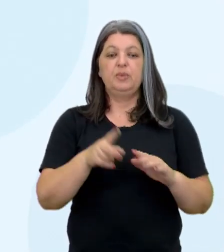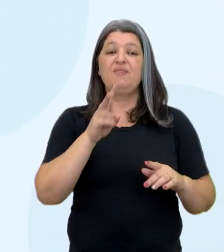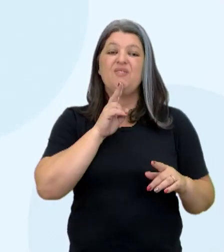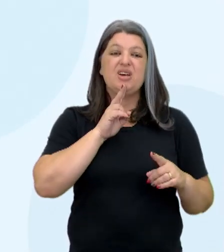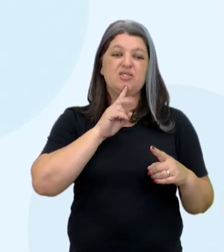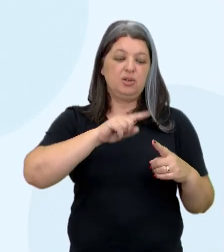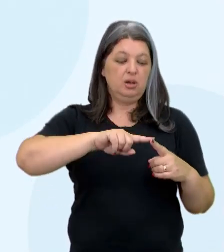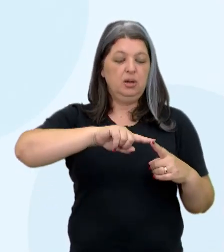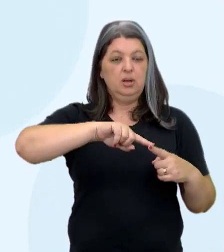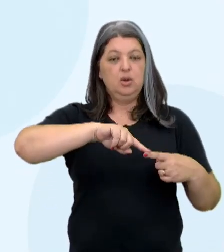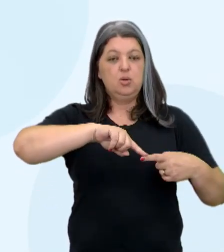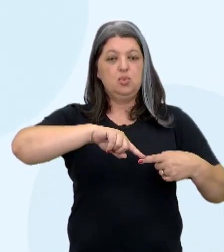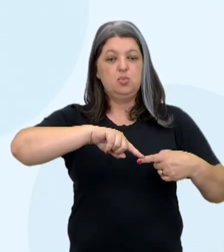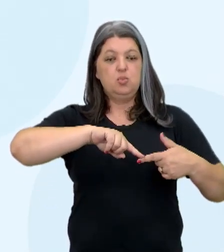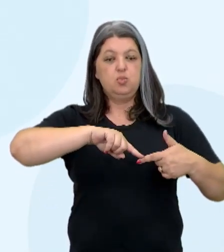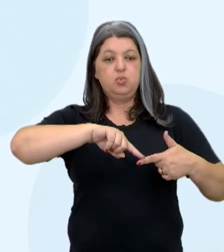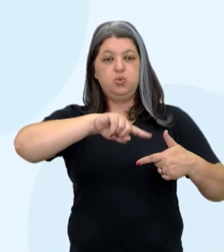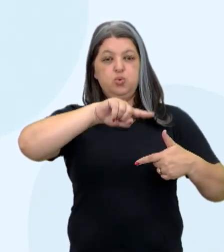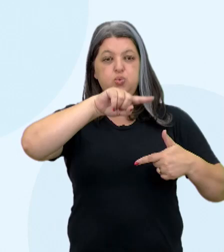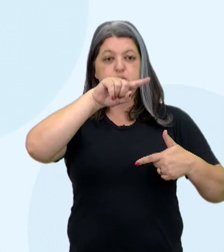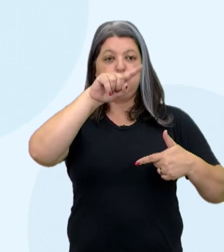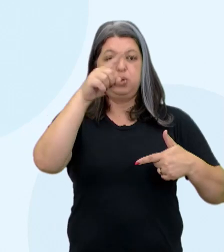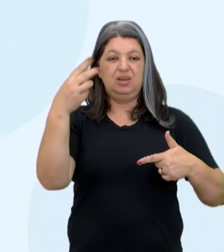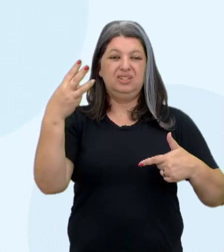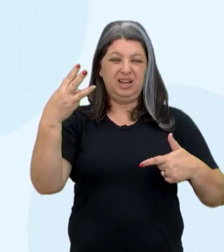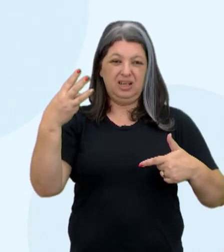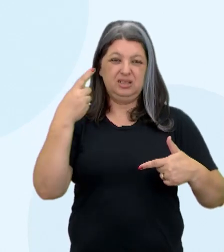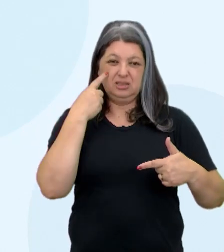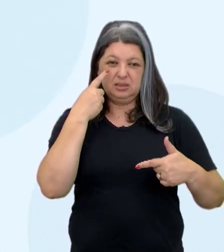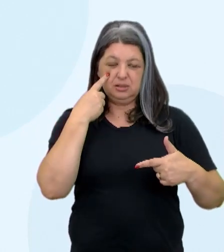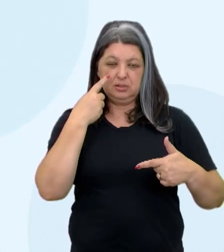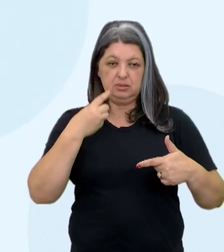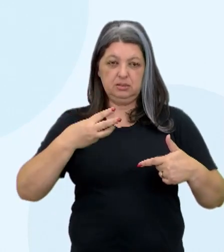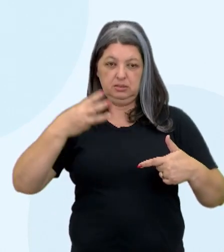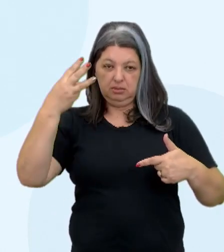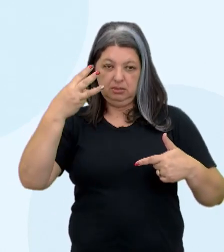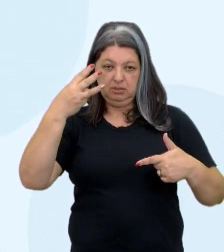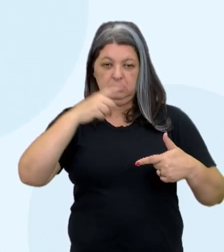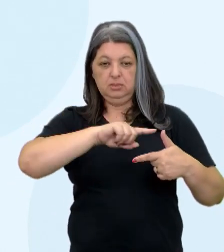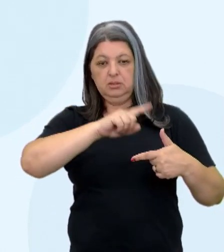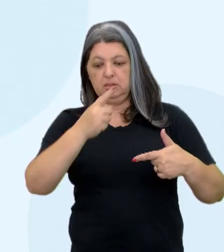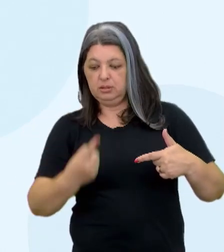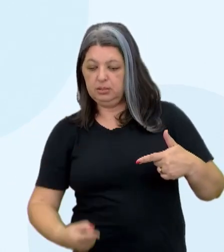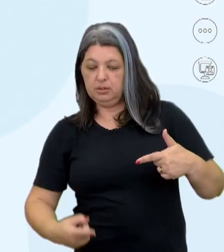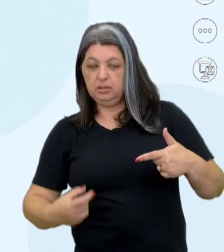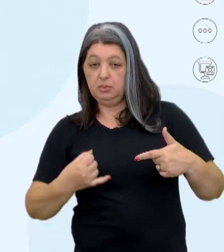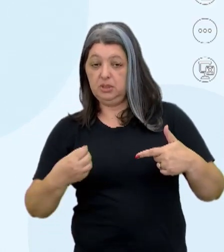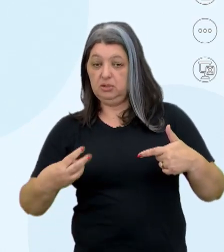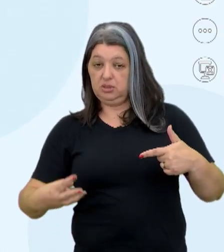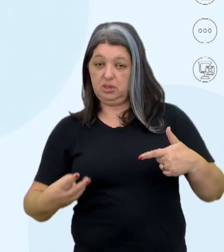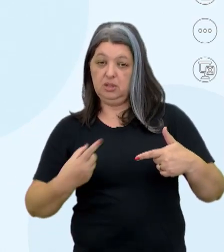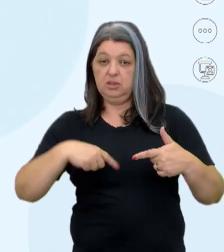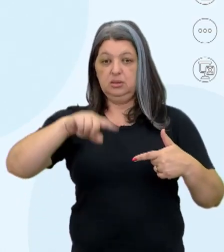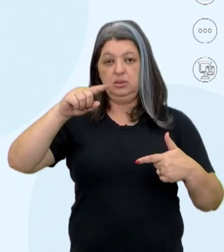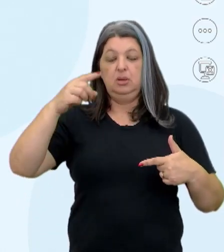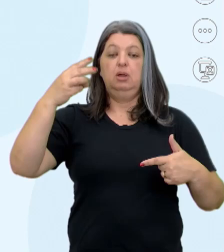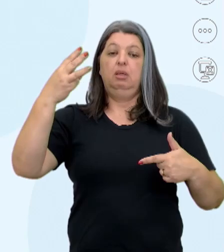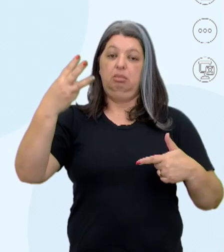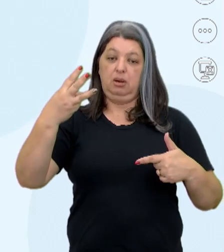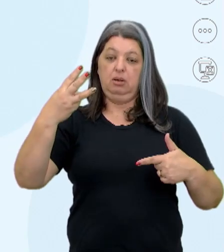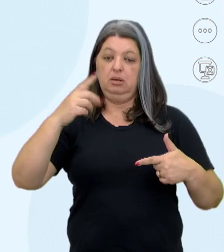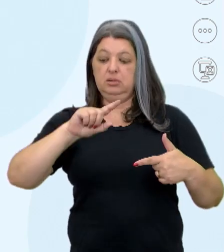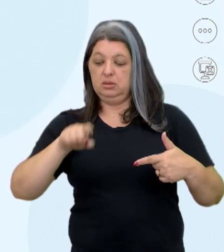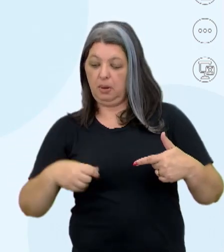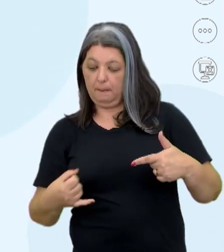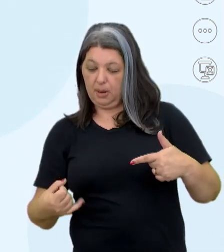tá subindo até o 3, descendo até o menos 3, ó. Vou mostrar aqui, ó, piquinho superior. 3, menos 3, volta pro 3 lá em cima de novo, no menos